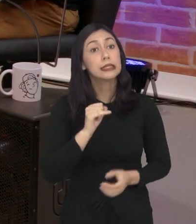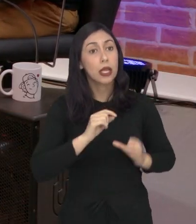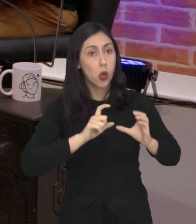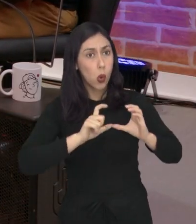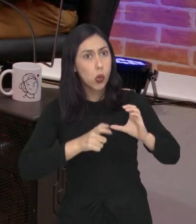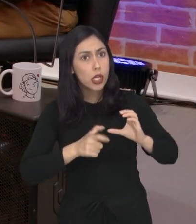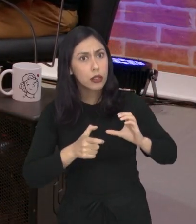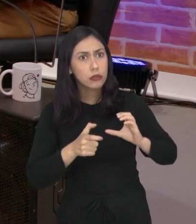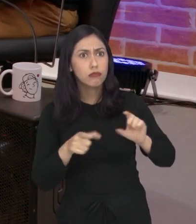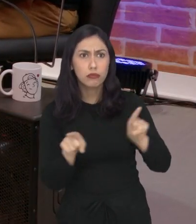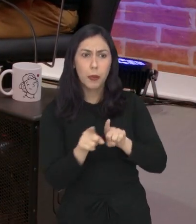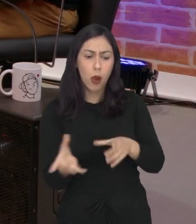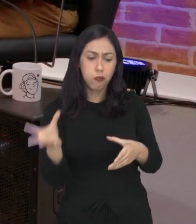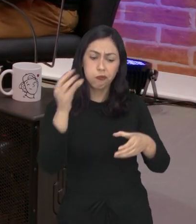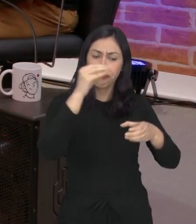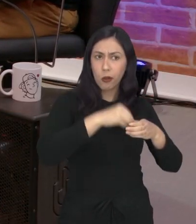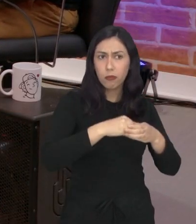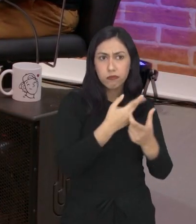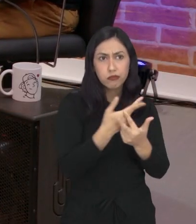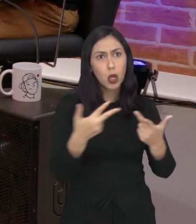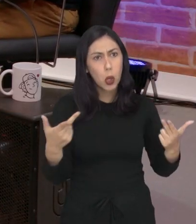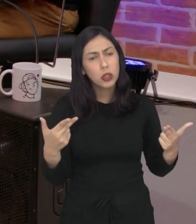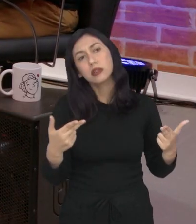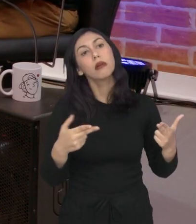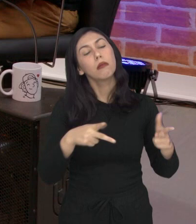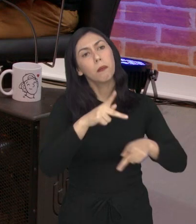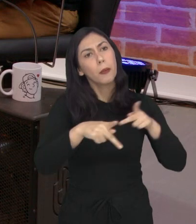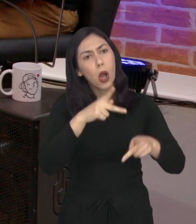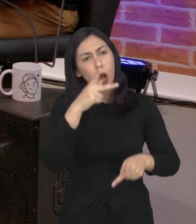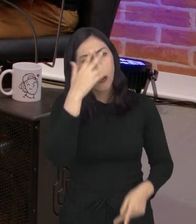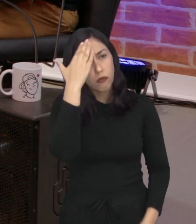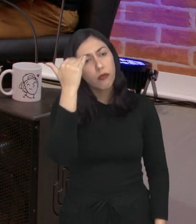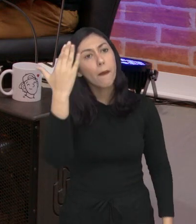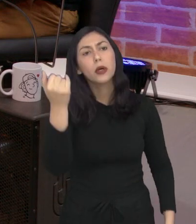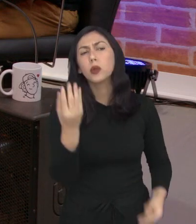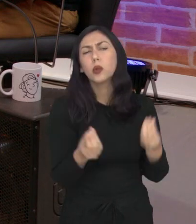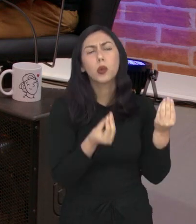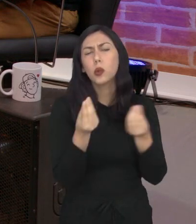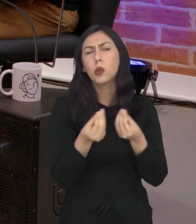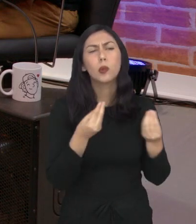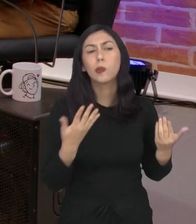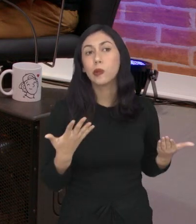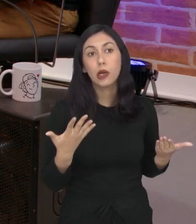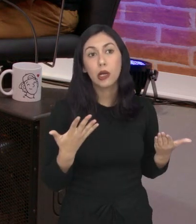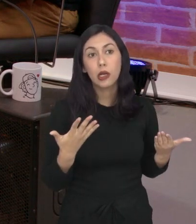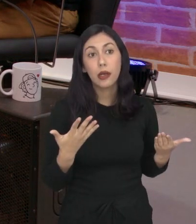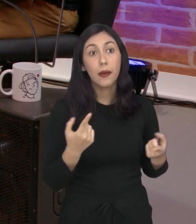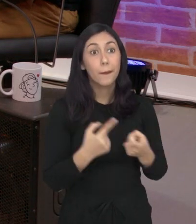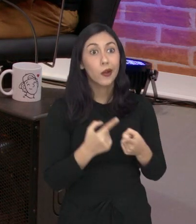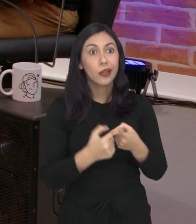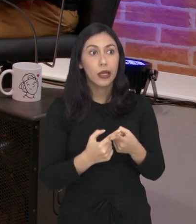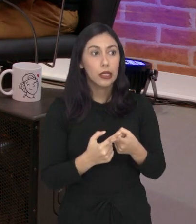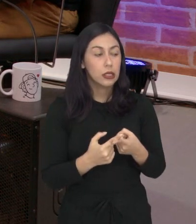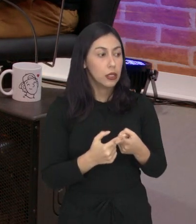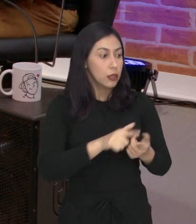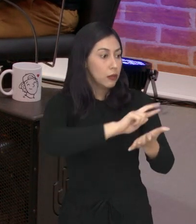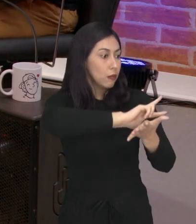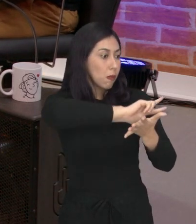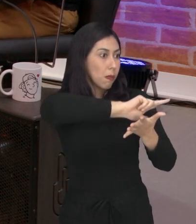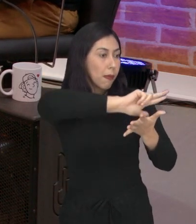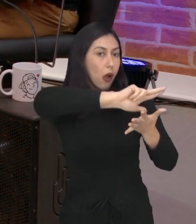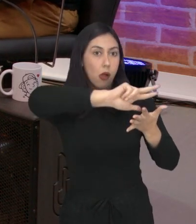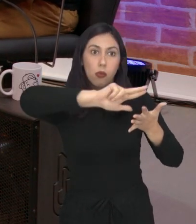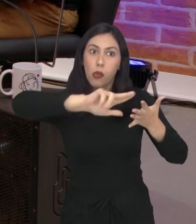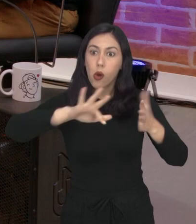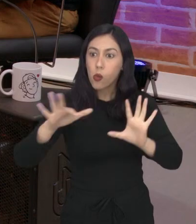E o geek se encaixa em todo o universo pop, só pra eu entender que você falou, esse mundo pop, como é que funciona essa parada? Cara, que são mundos